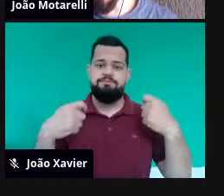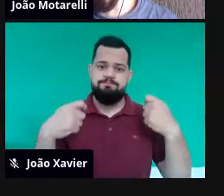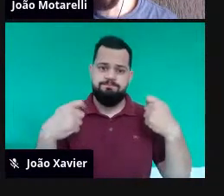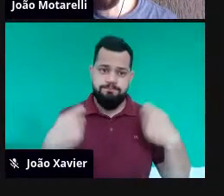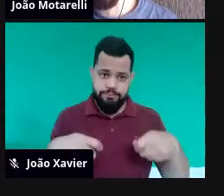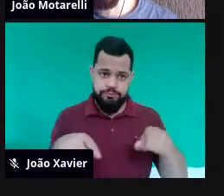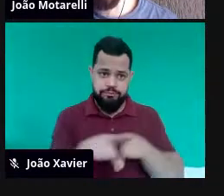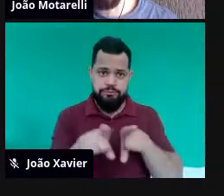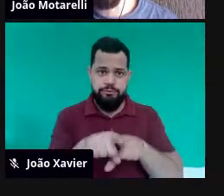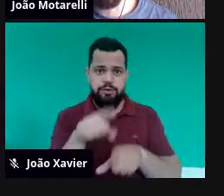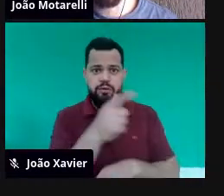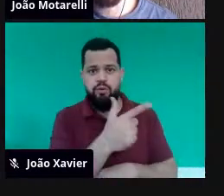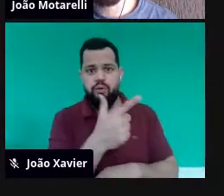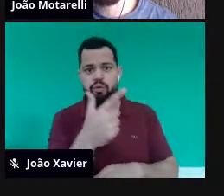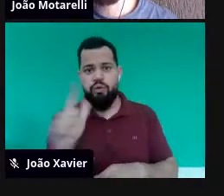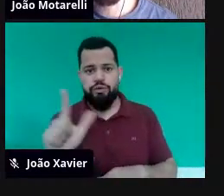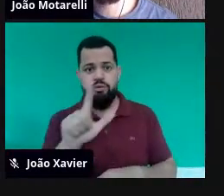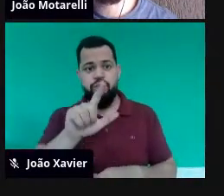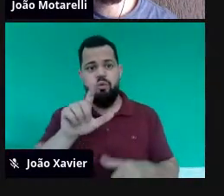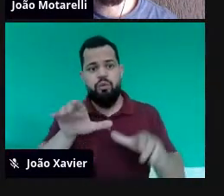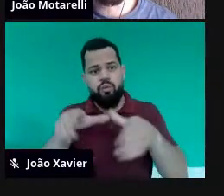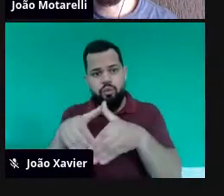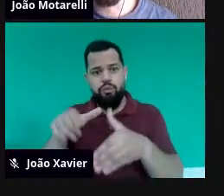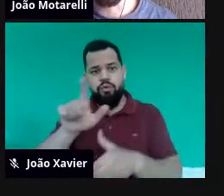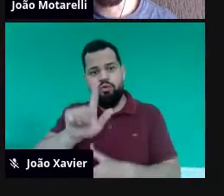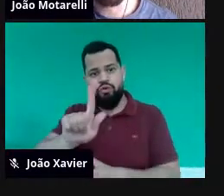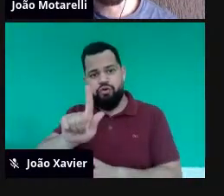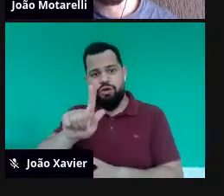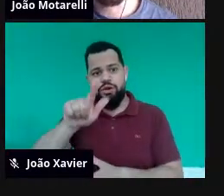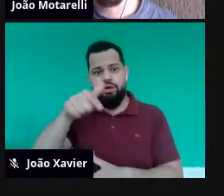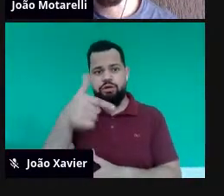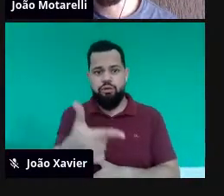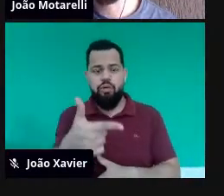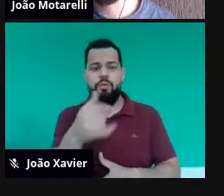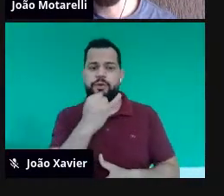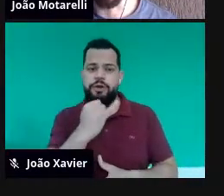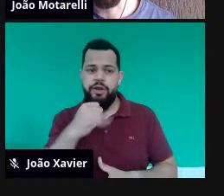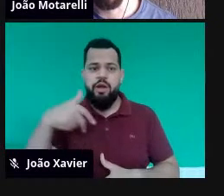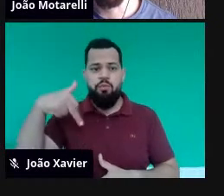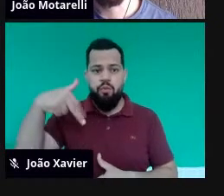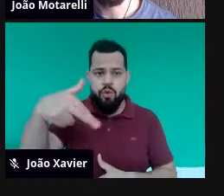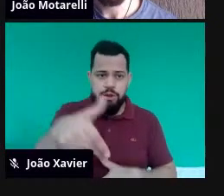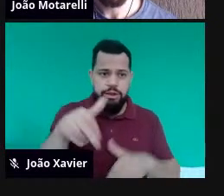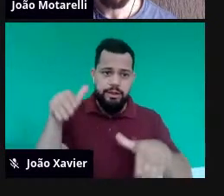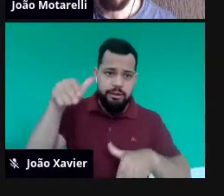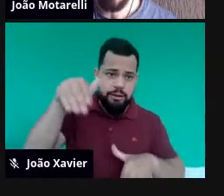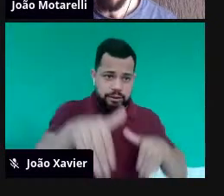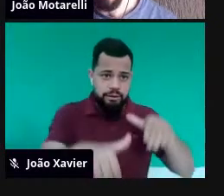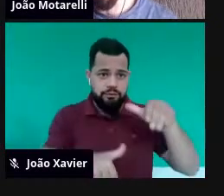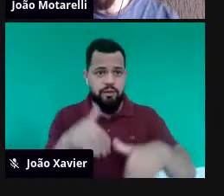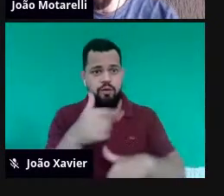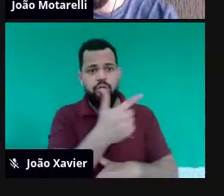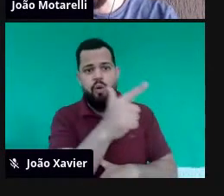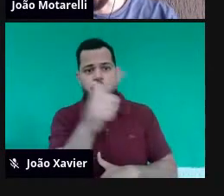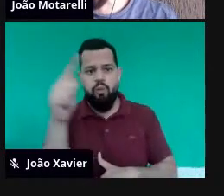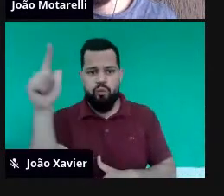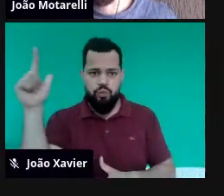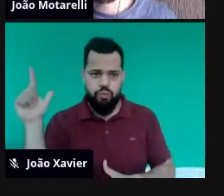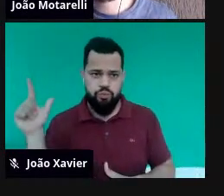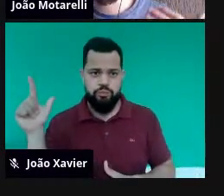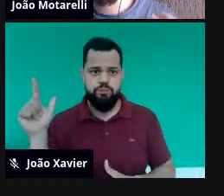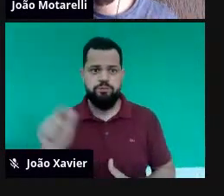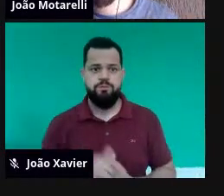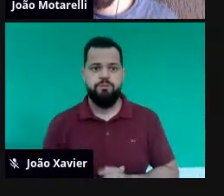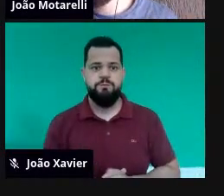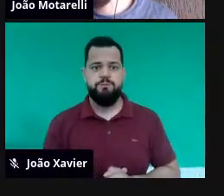Seguido depois do G2, que são esportes de endurance, corrida, natação e assim por diante. No próximo artigo,